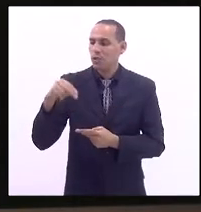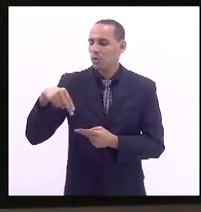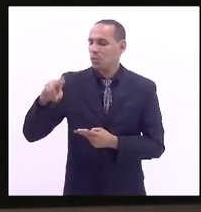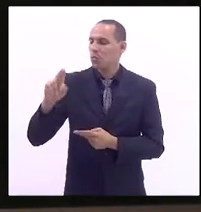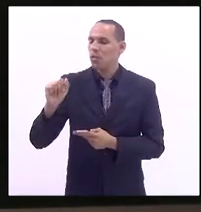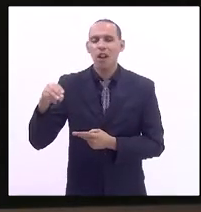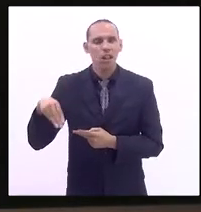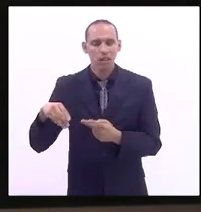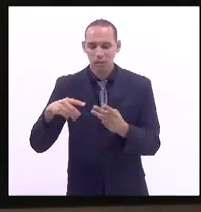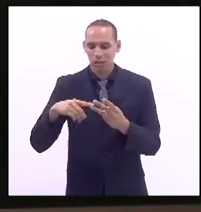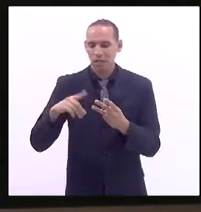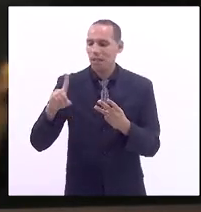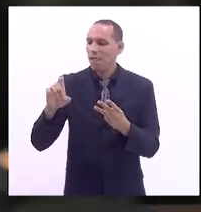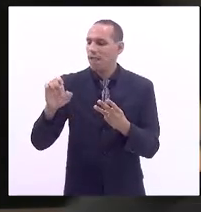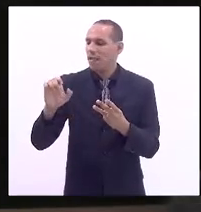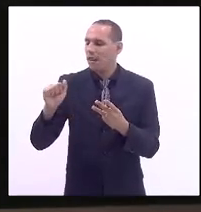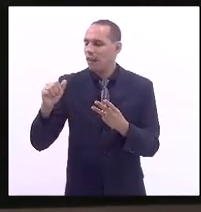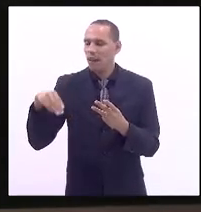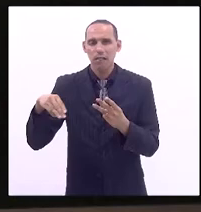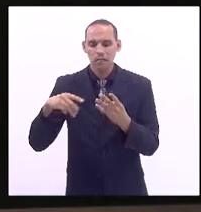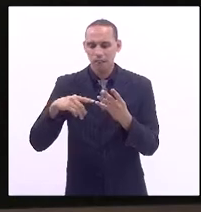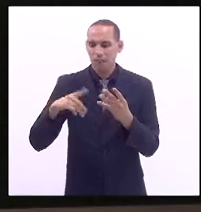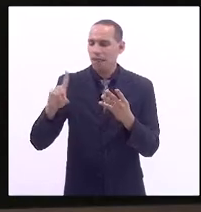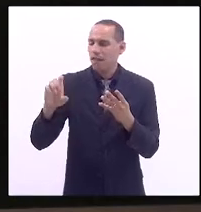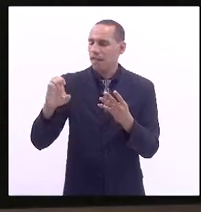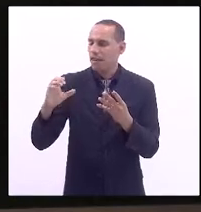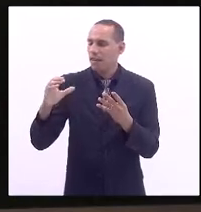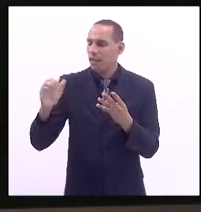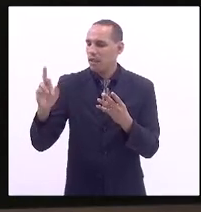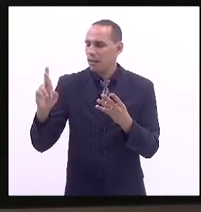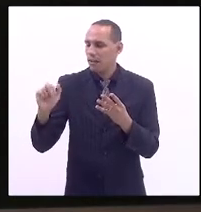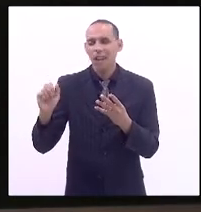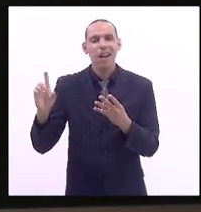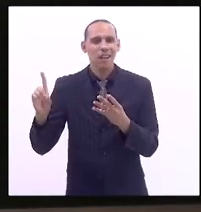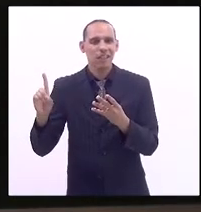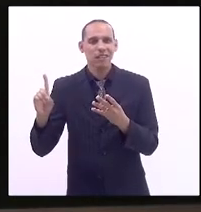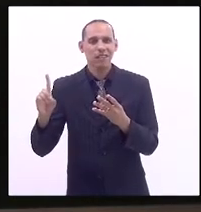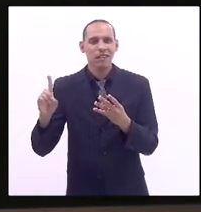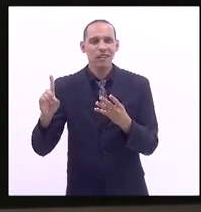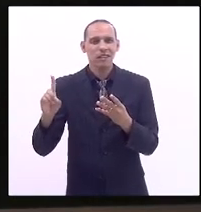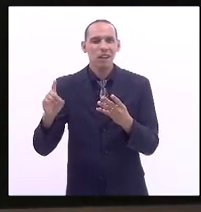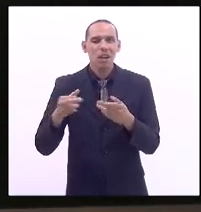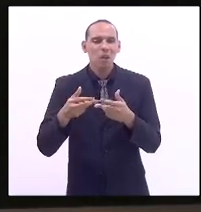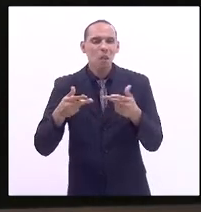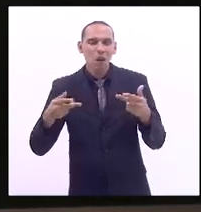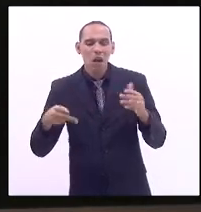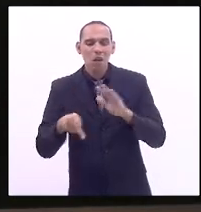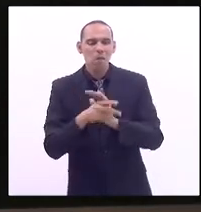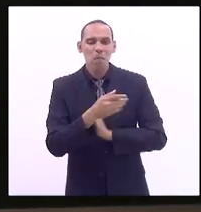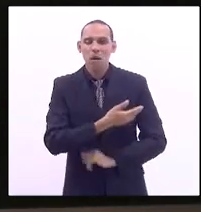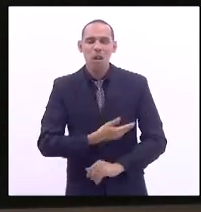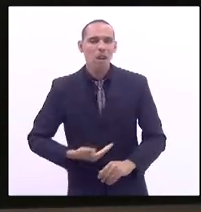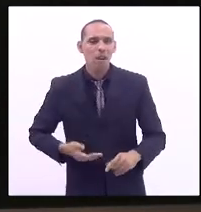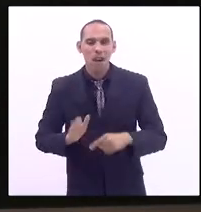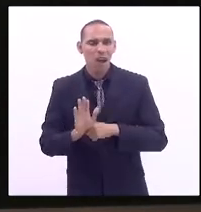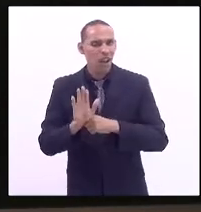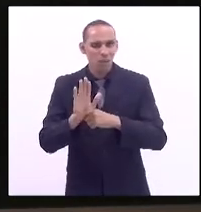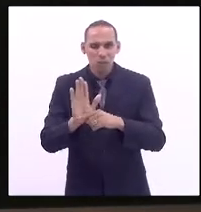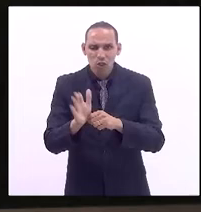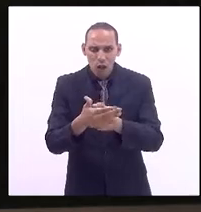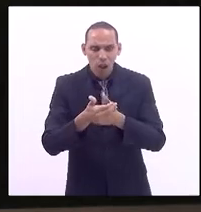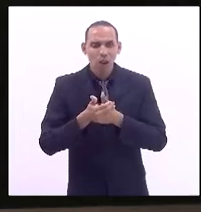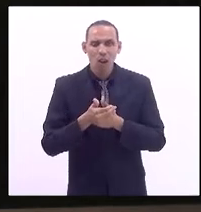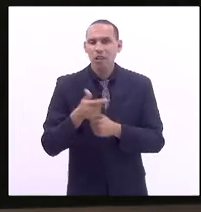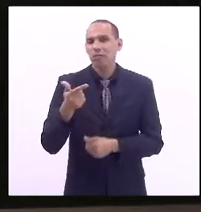anjo declarados nós carecemos de equipamentos públicos de principalmente acolhimento